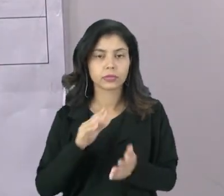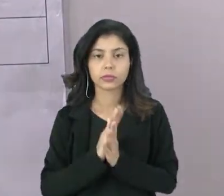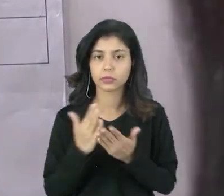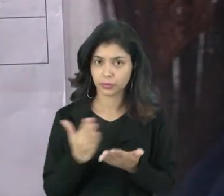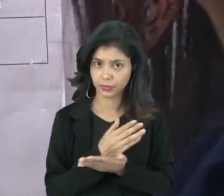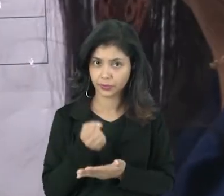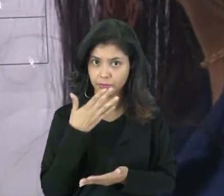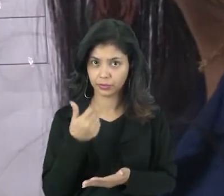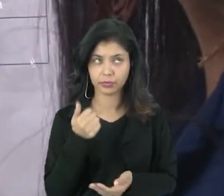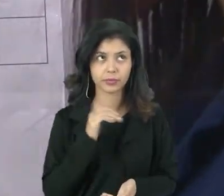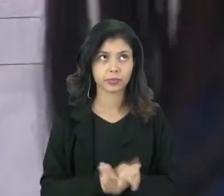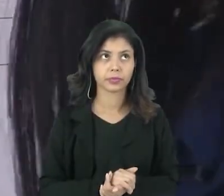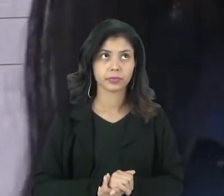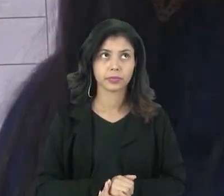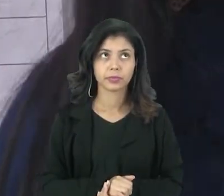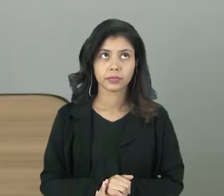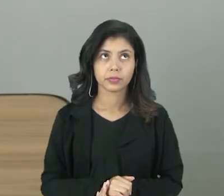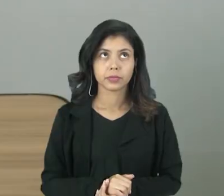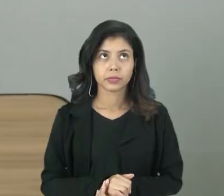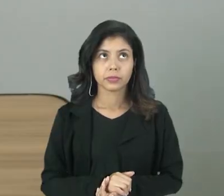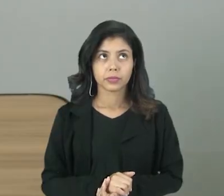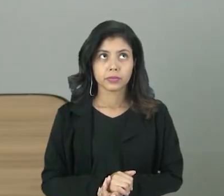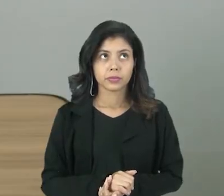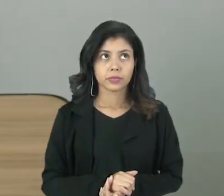livro muito bem criança